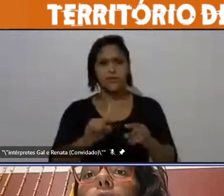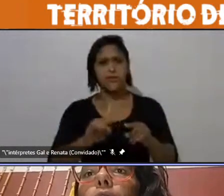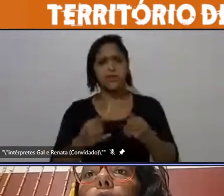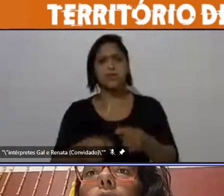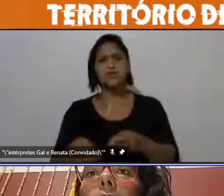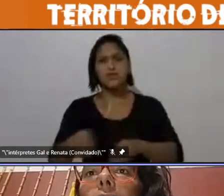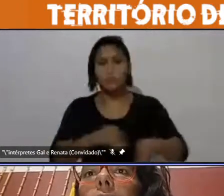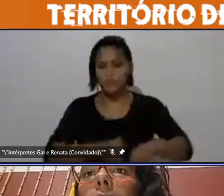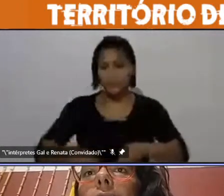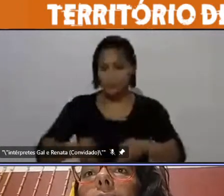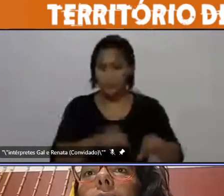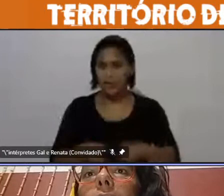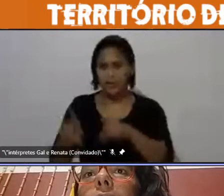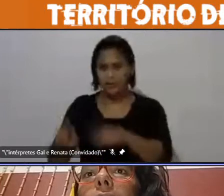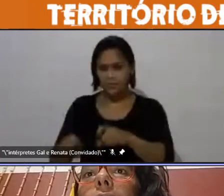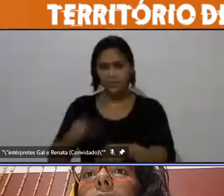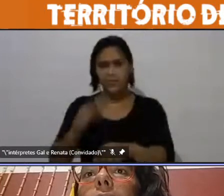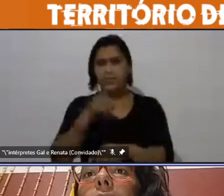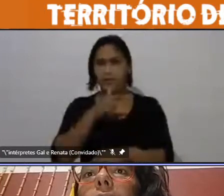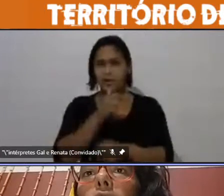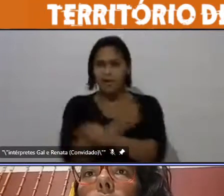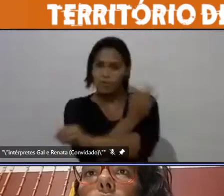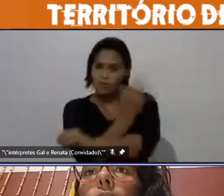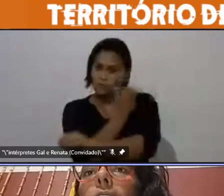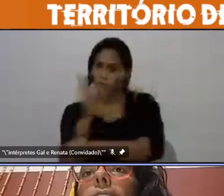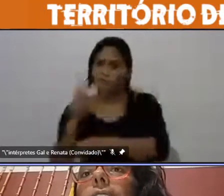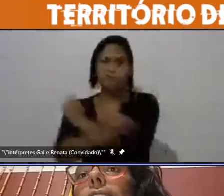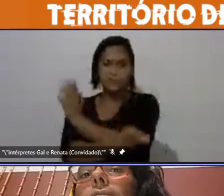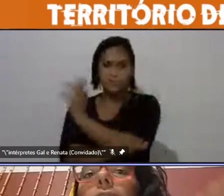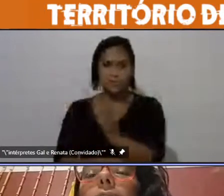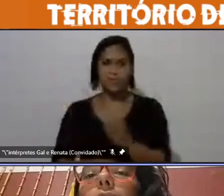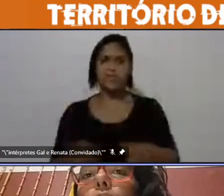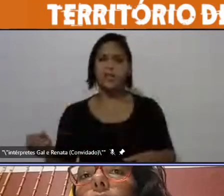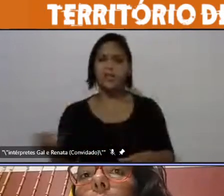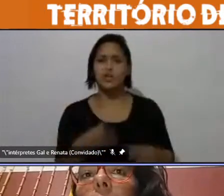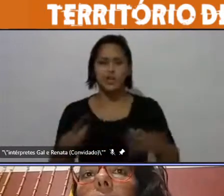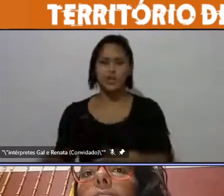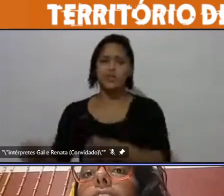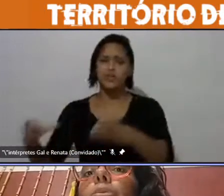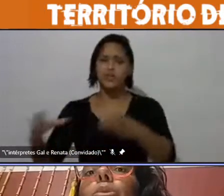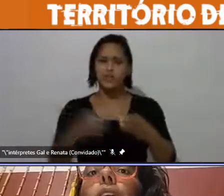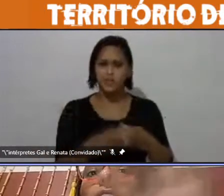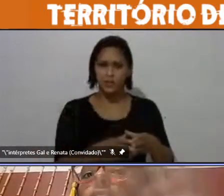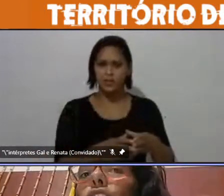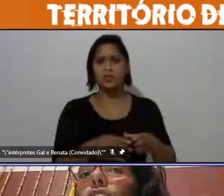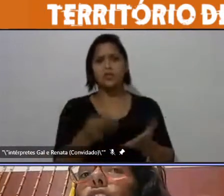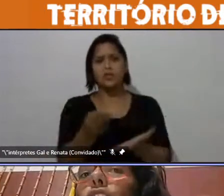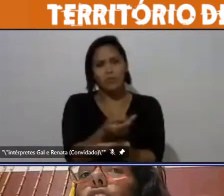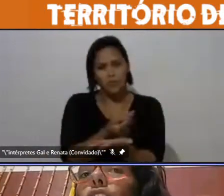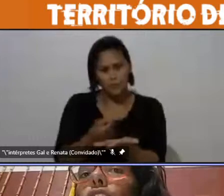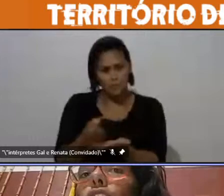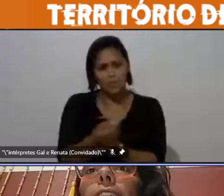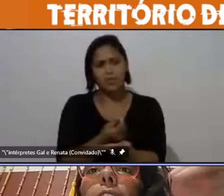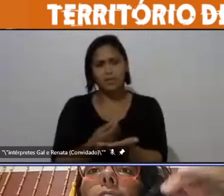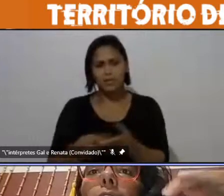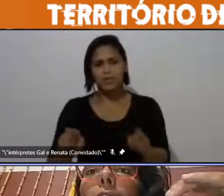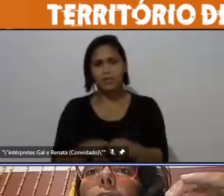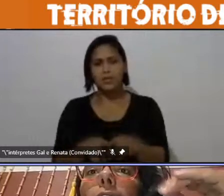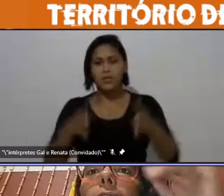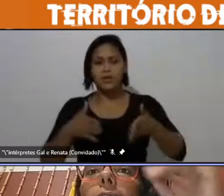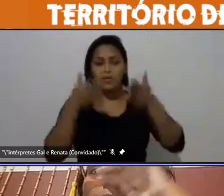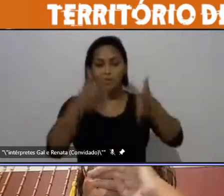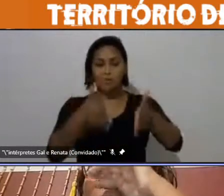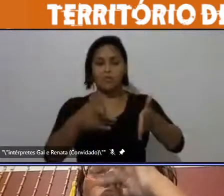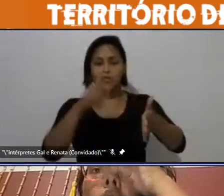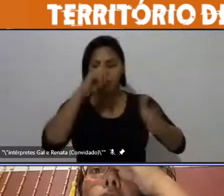De terra, água e floresta, nesse novo ciclo, né, da crise do capitalismo. E a gente está na mira,